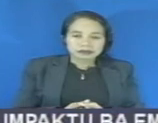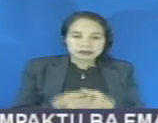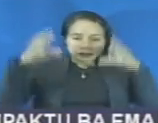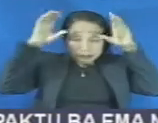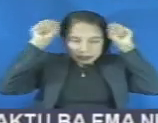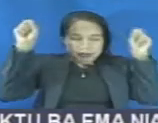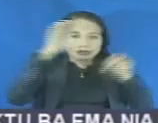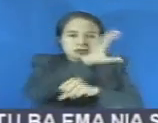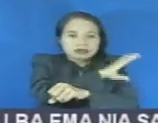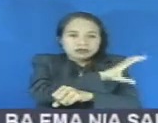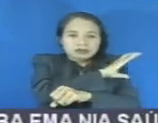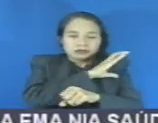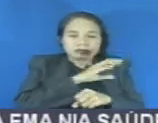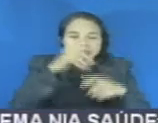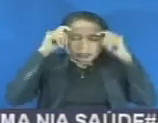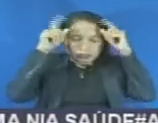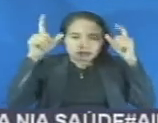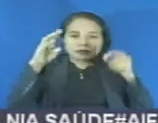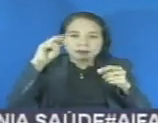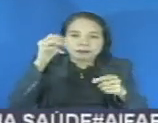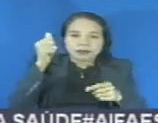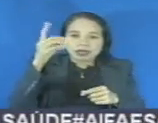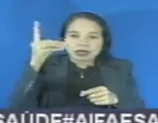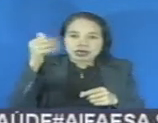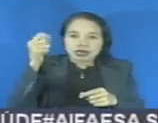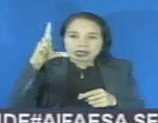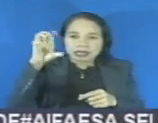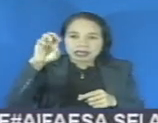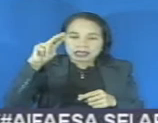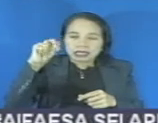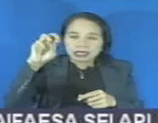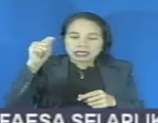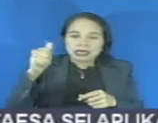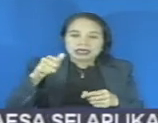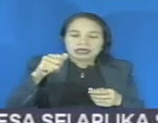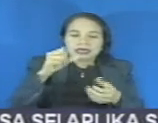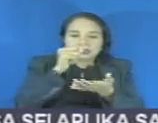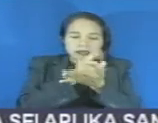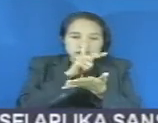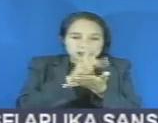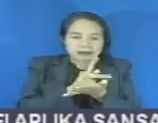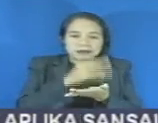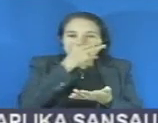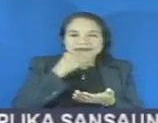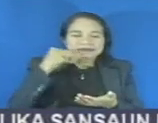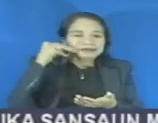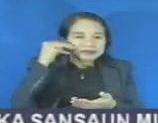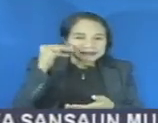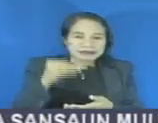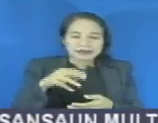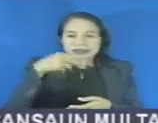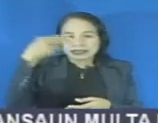Presidente Cruz Vermelha Timor-Leste, Madalena Hanjam Hassurumalu, o secretário de Estado de Comunicação Social, Mirisso Juvenal